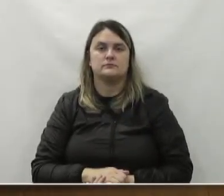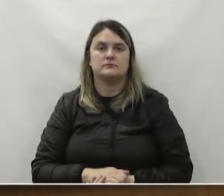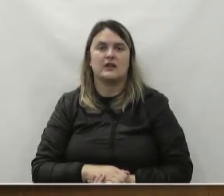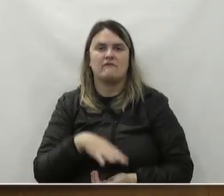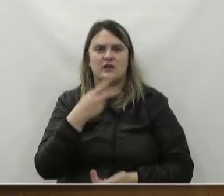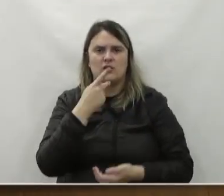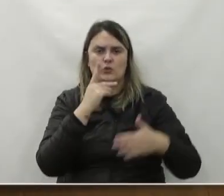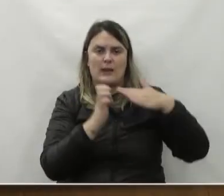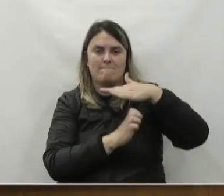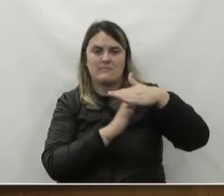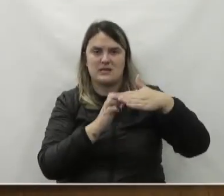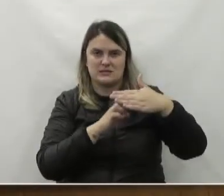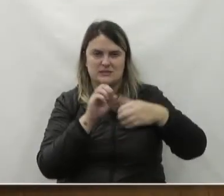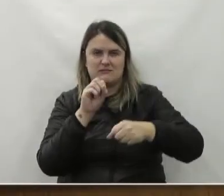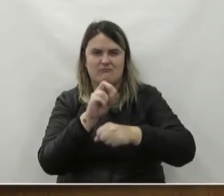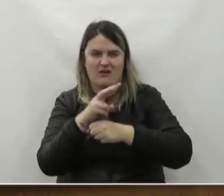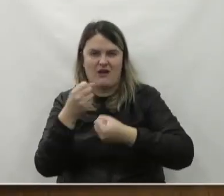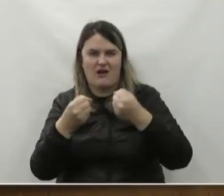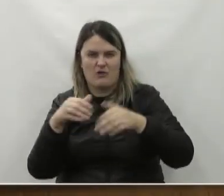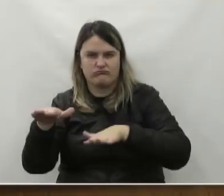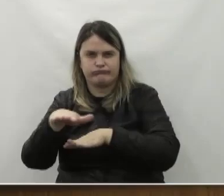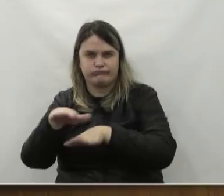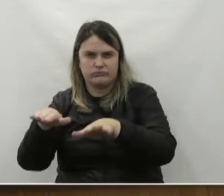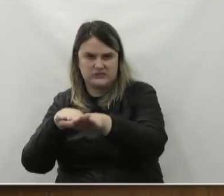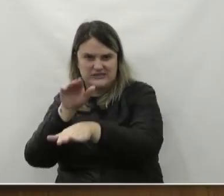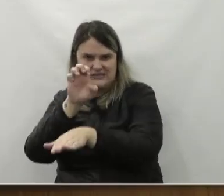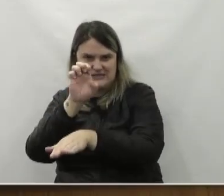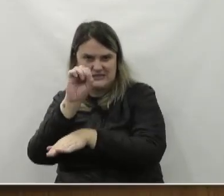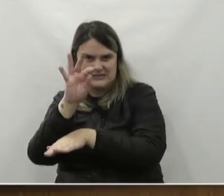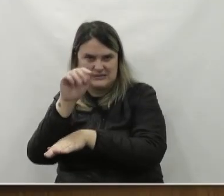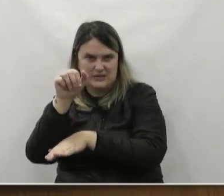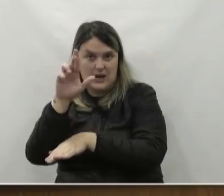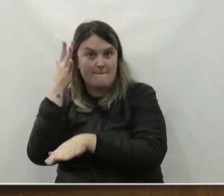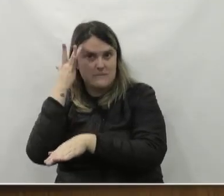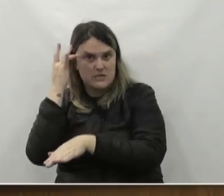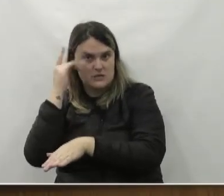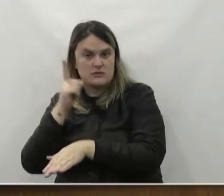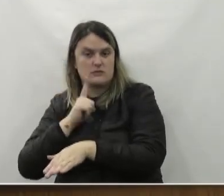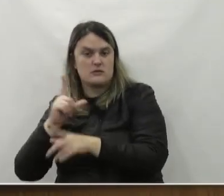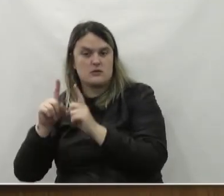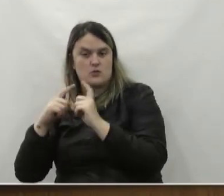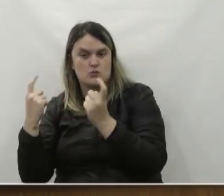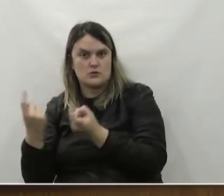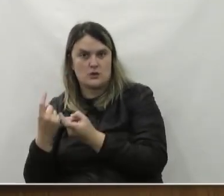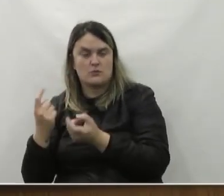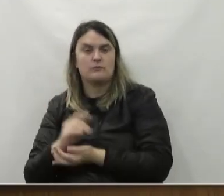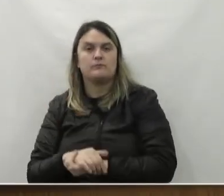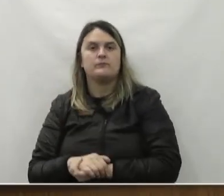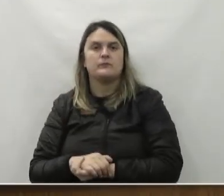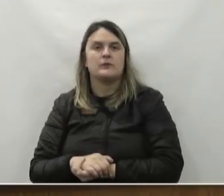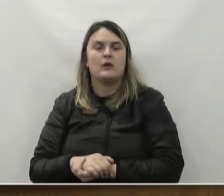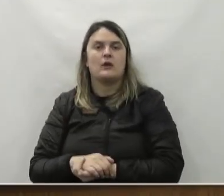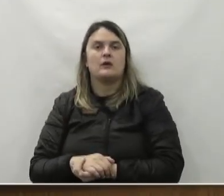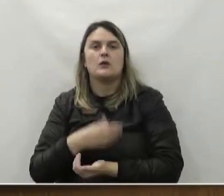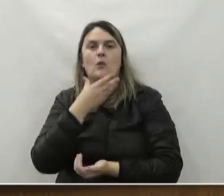STAR. Amanhã nós vamos ter uma reunião pela parte da manhã. Hoje fui procurado pelo secretário Cleomar e